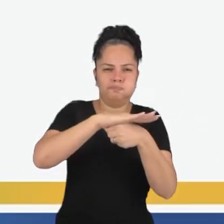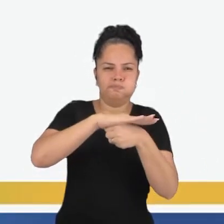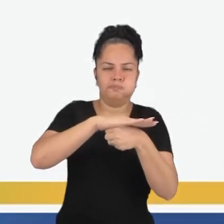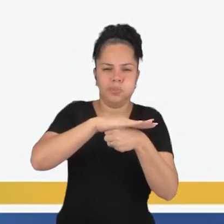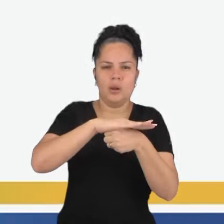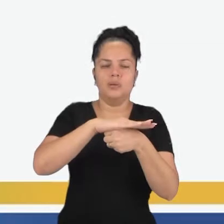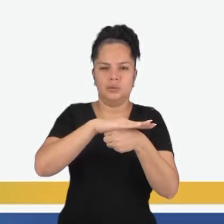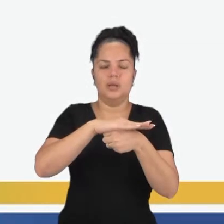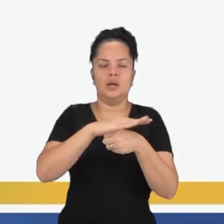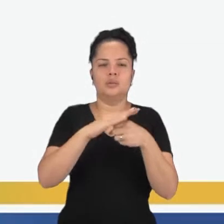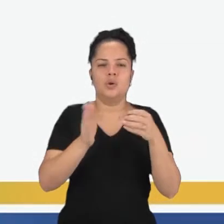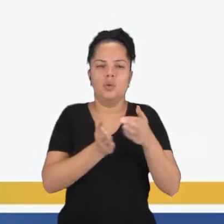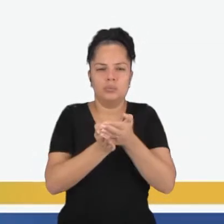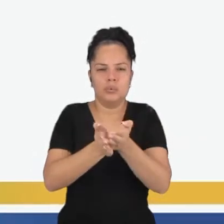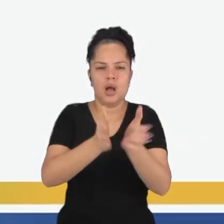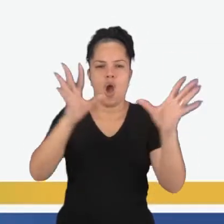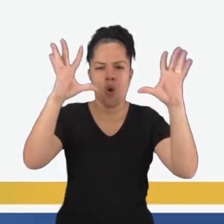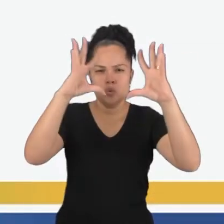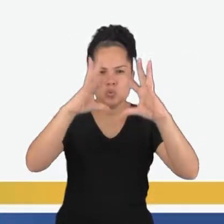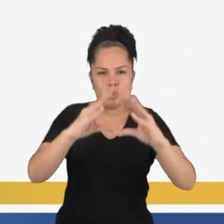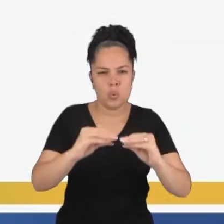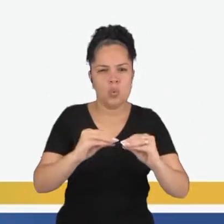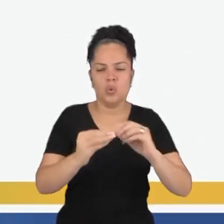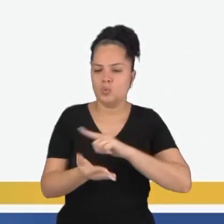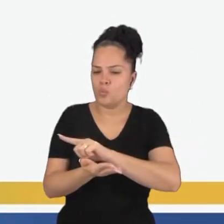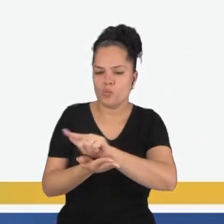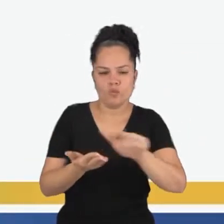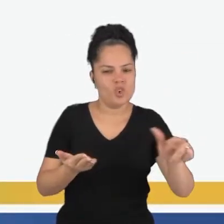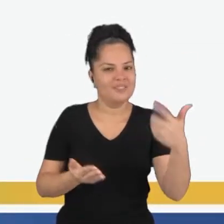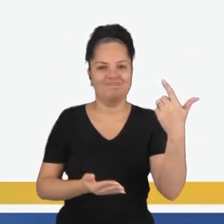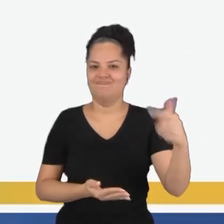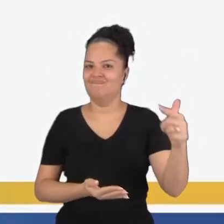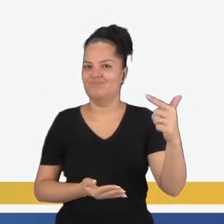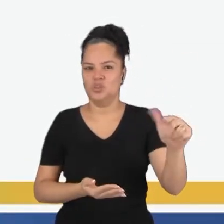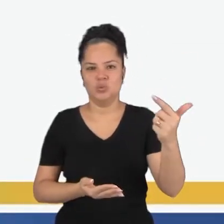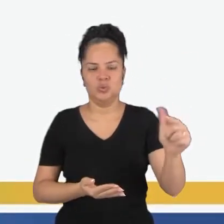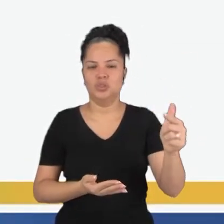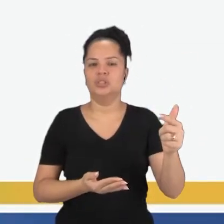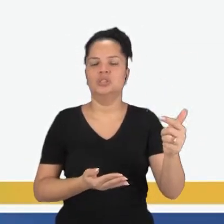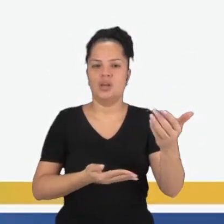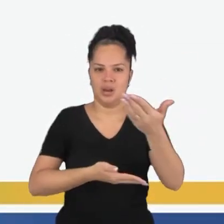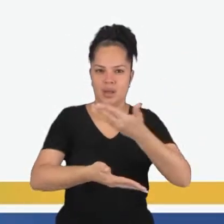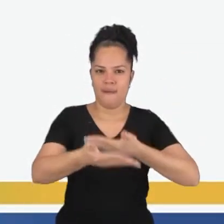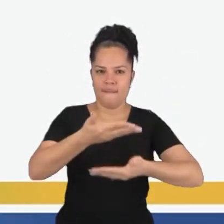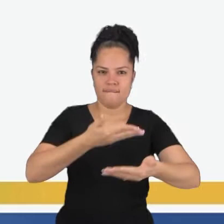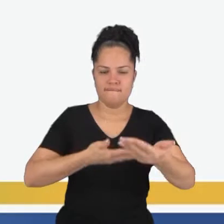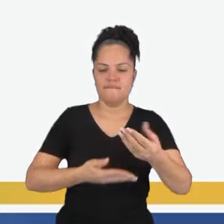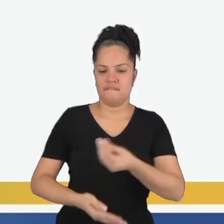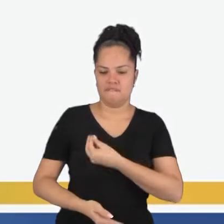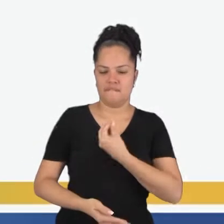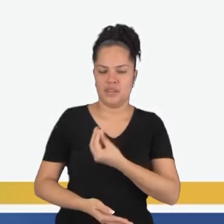escuros e sem nenhum cuidado com a higiene. Conviviam no mesmo local